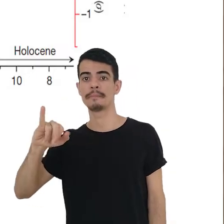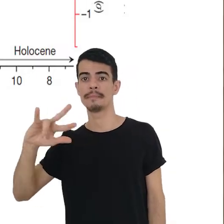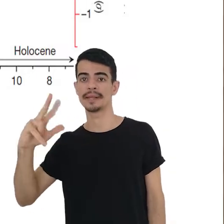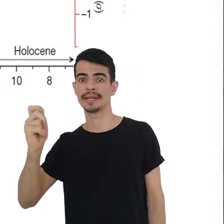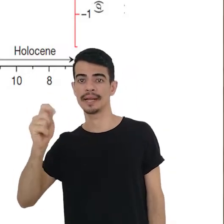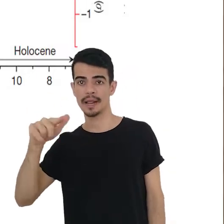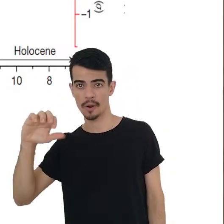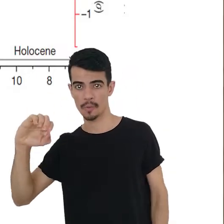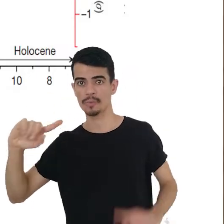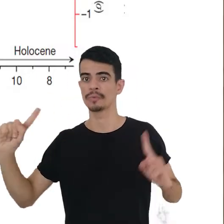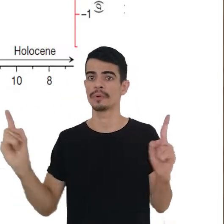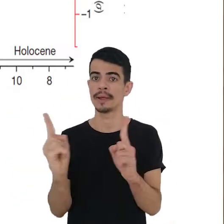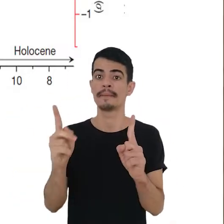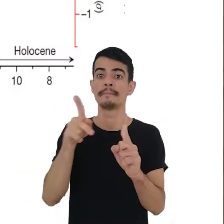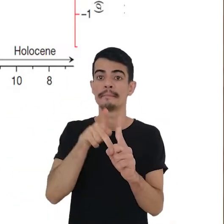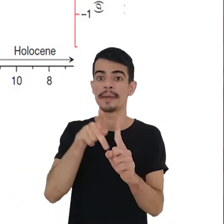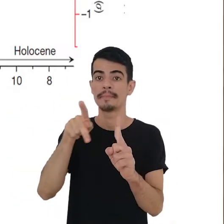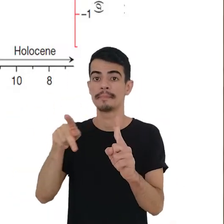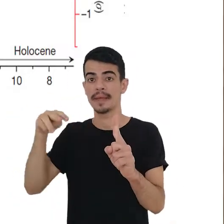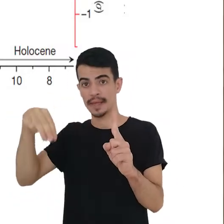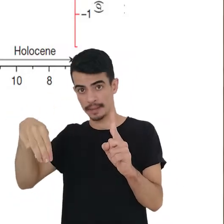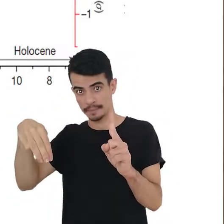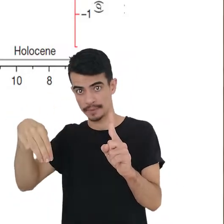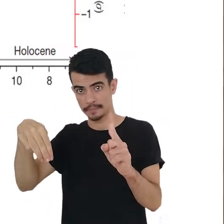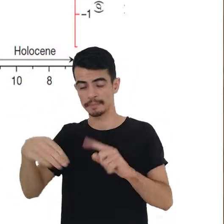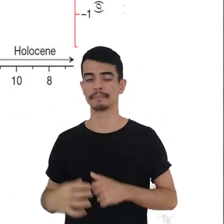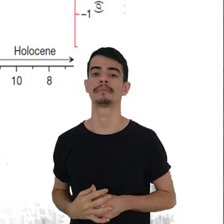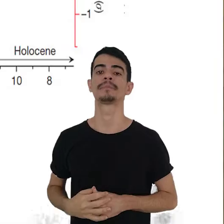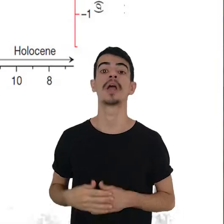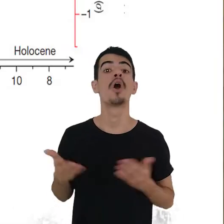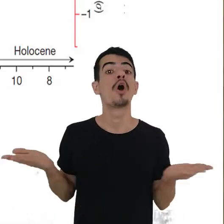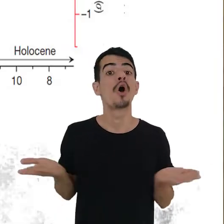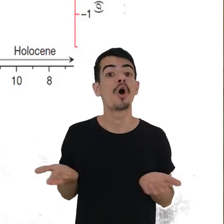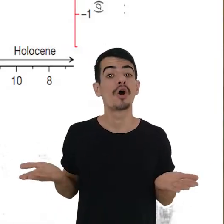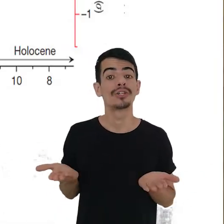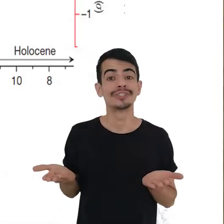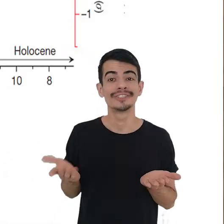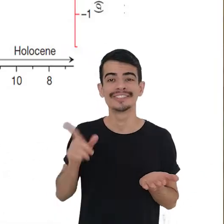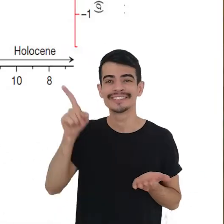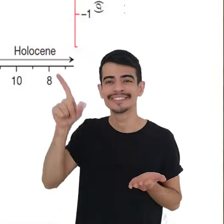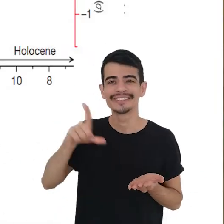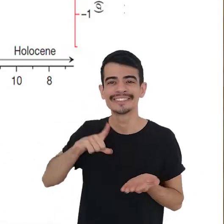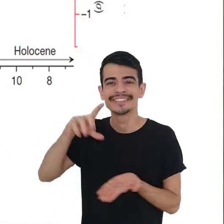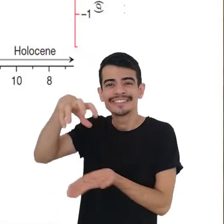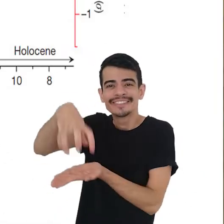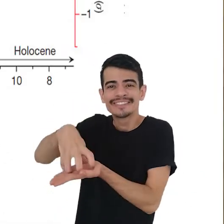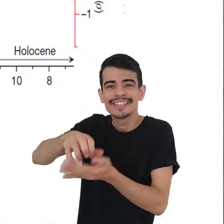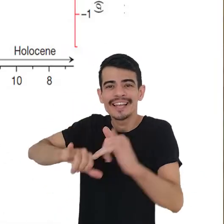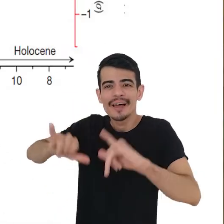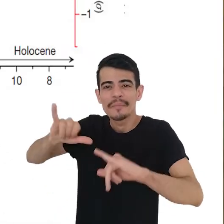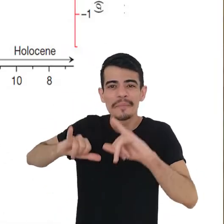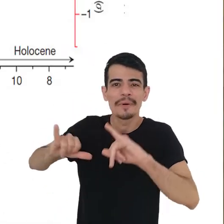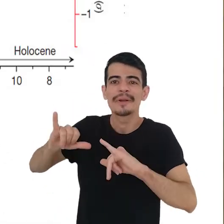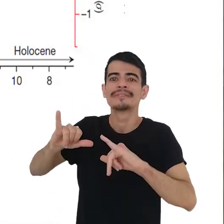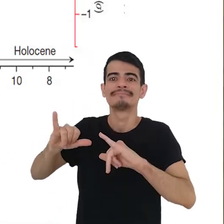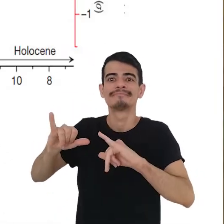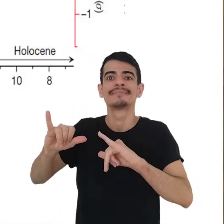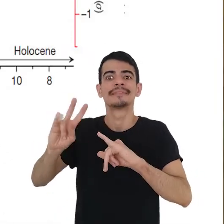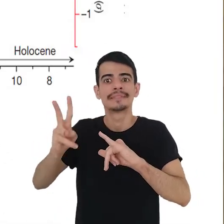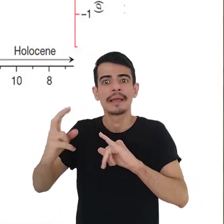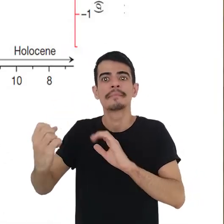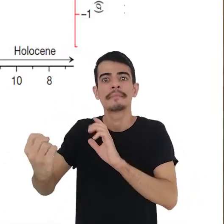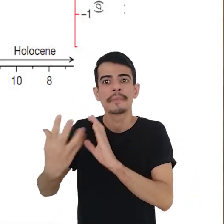Hoje, o meu laboratório na Antártica envia para mim dados em tempo real do CO2. E os valores que eu meço hoje,